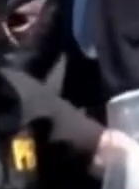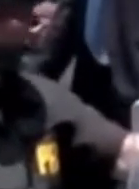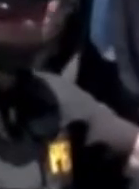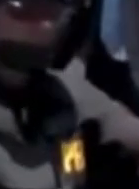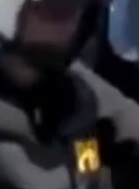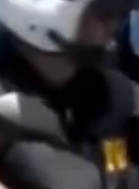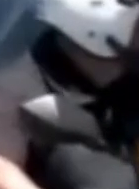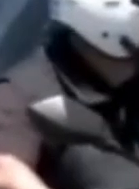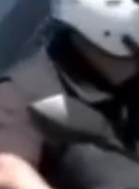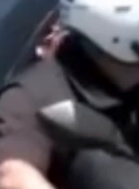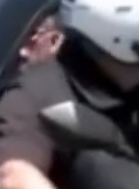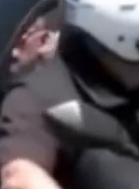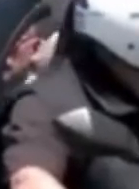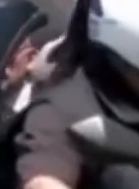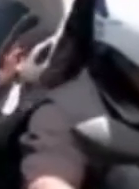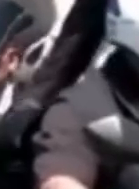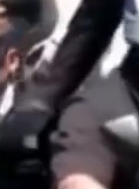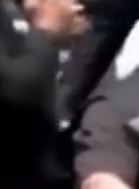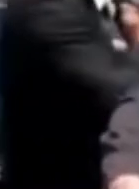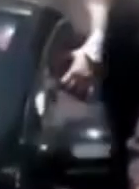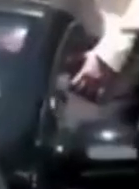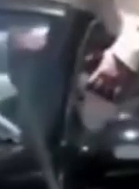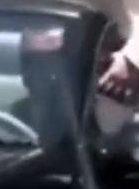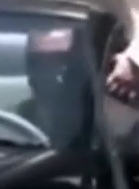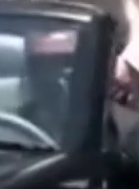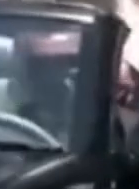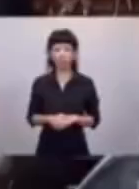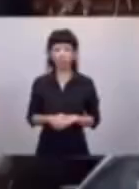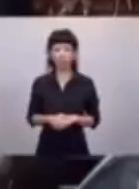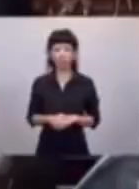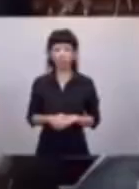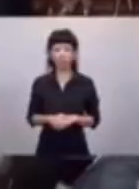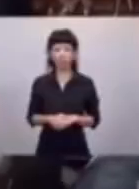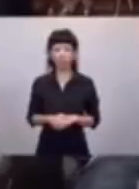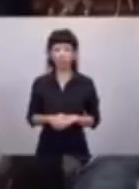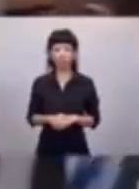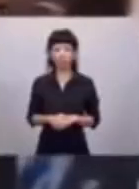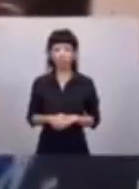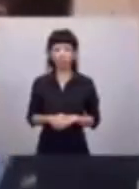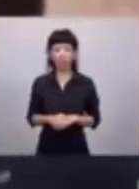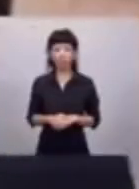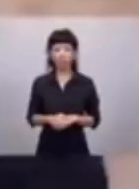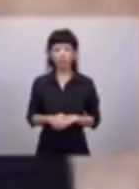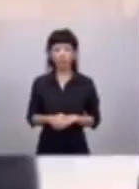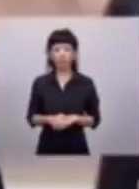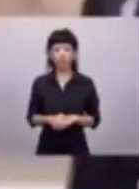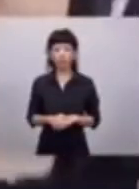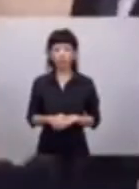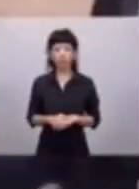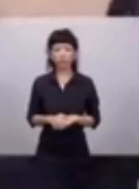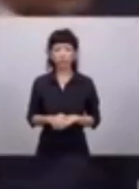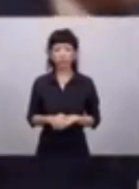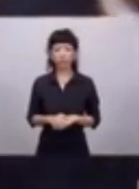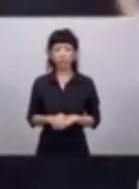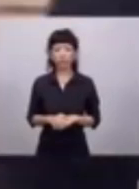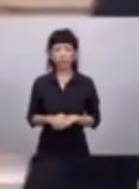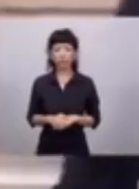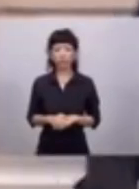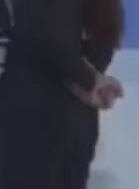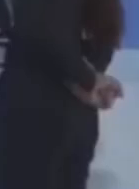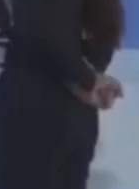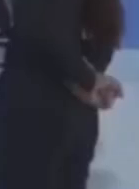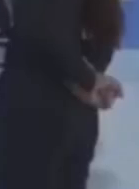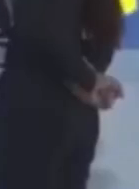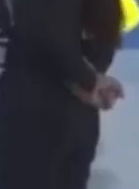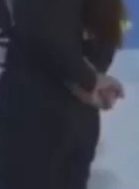é um período muito crucial k é e até por isso claro a gente vai continuar acompanhando de perto aqui na Record News agora